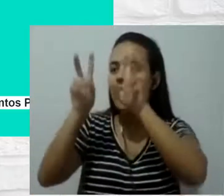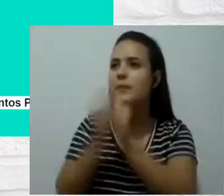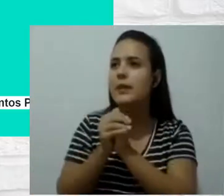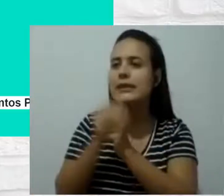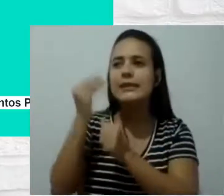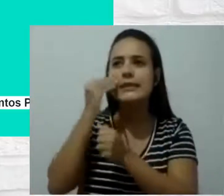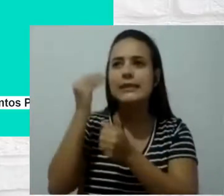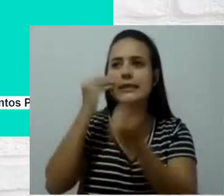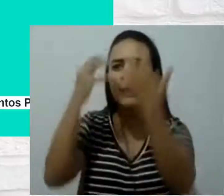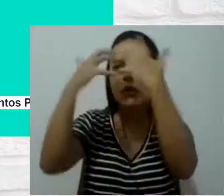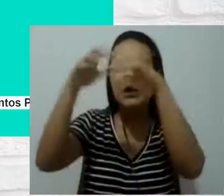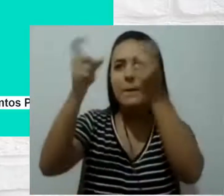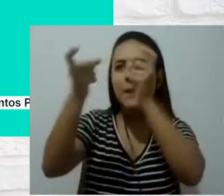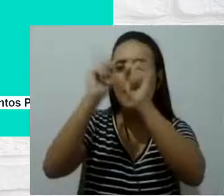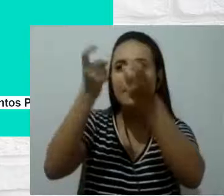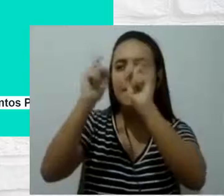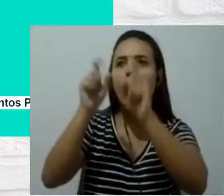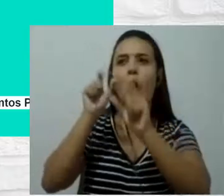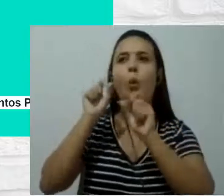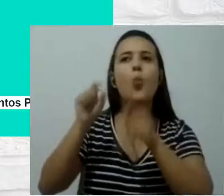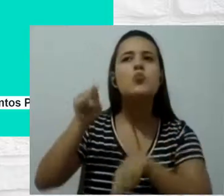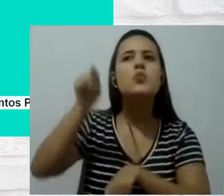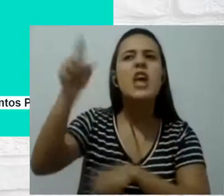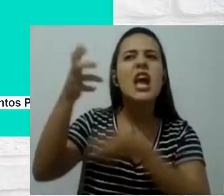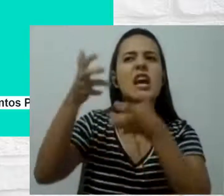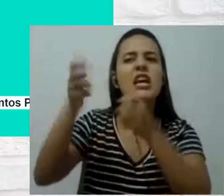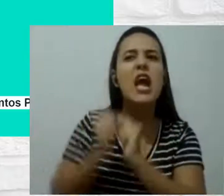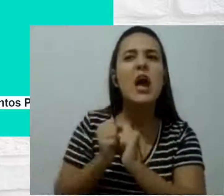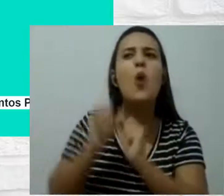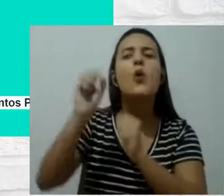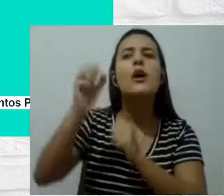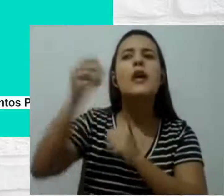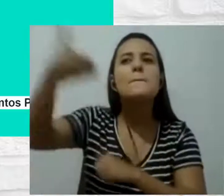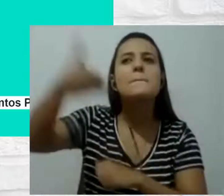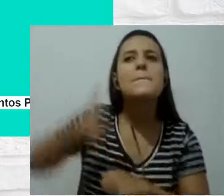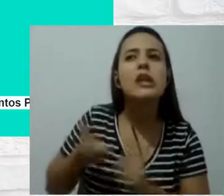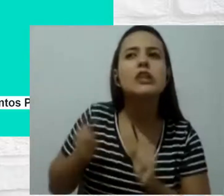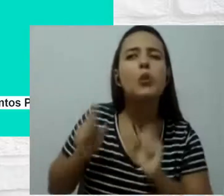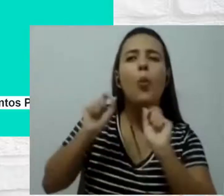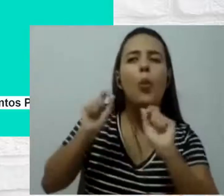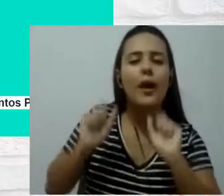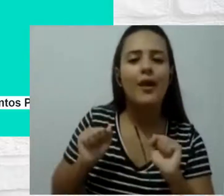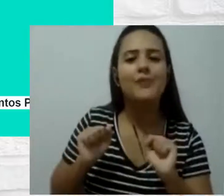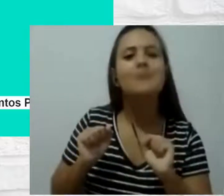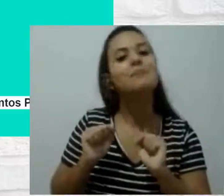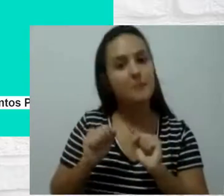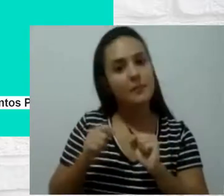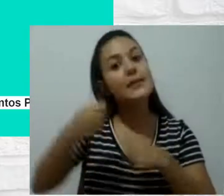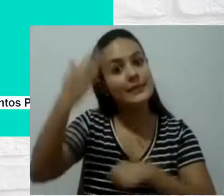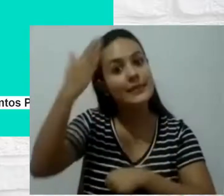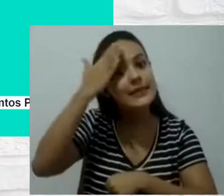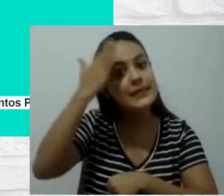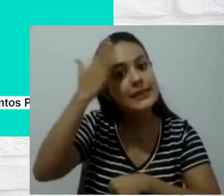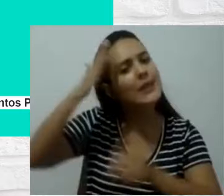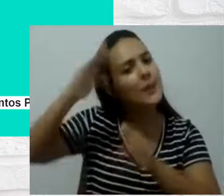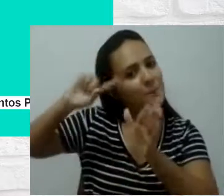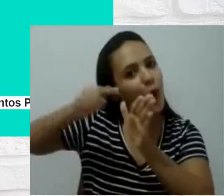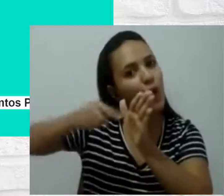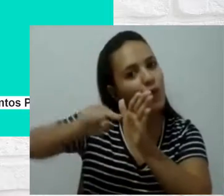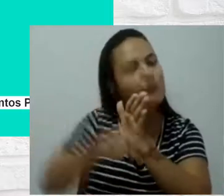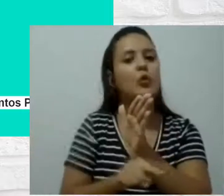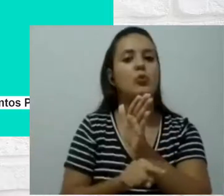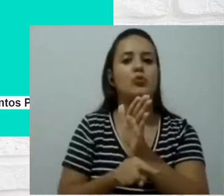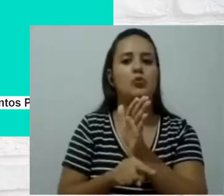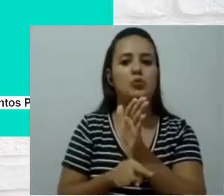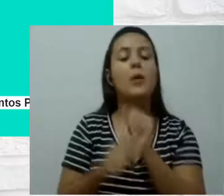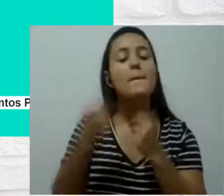saber interpretar esse tema específico para saber o que é que os avaliadores eles querem, o que é que eles vão pedir de você, exigir